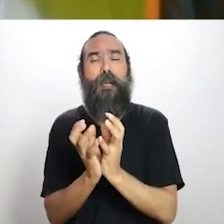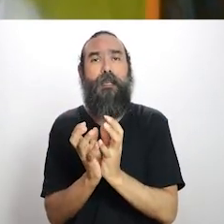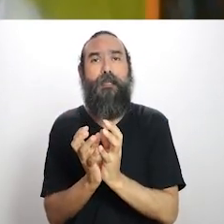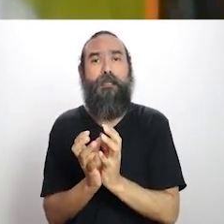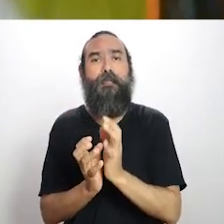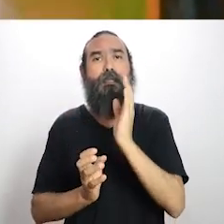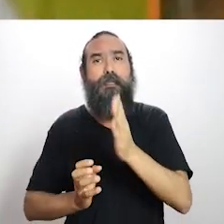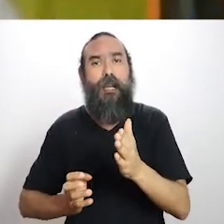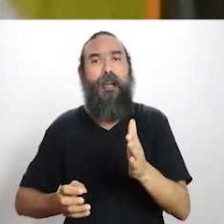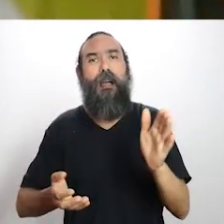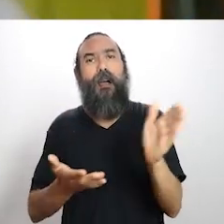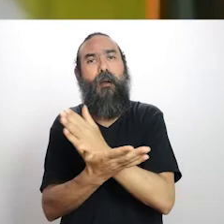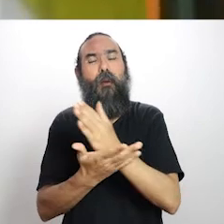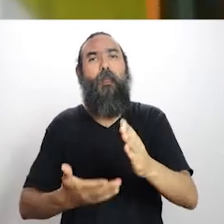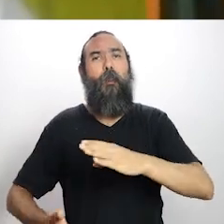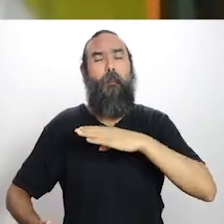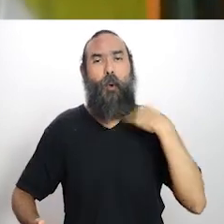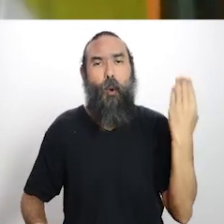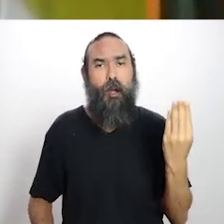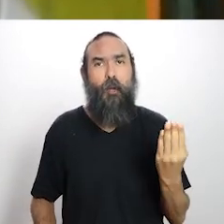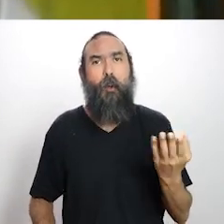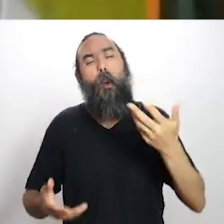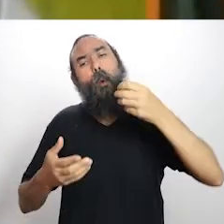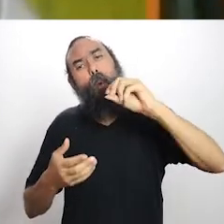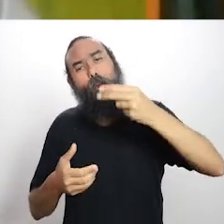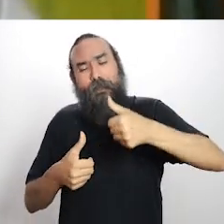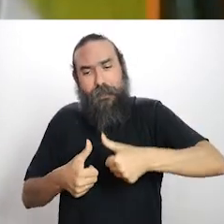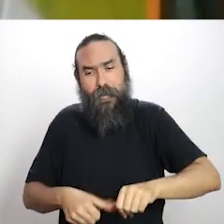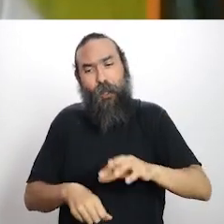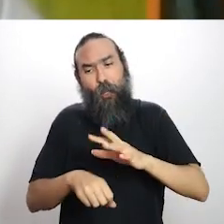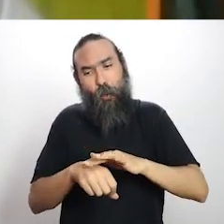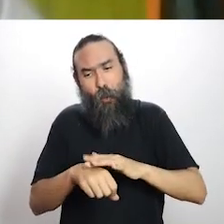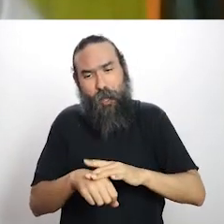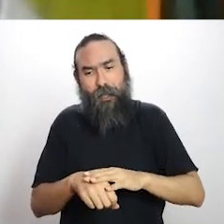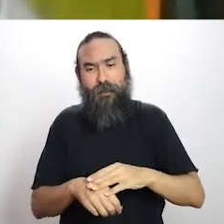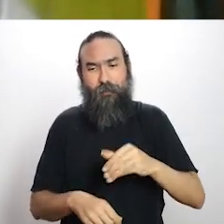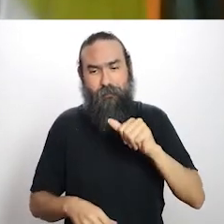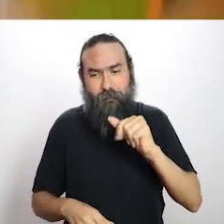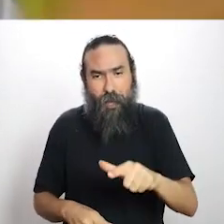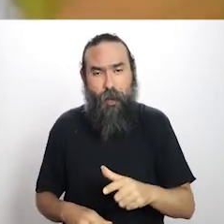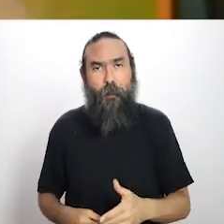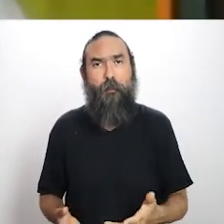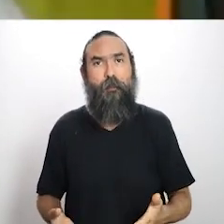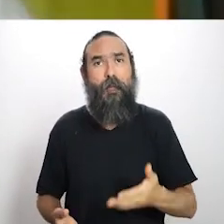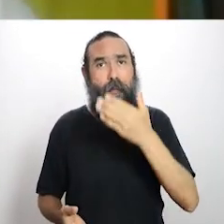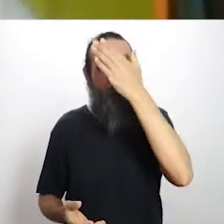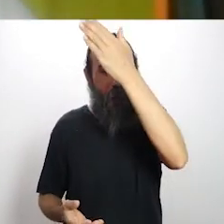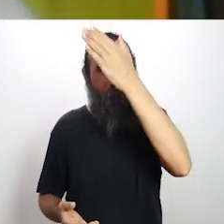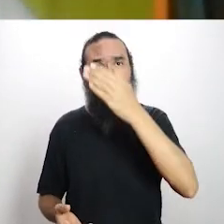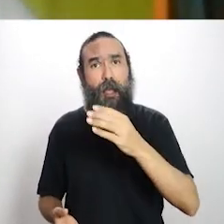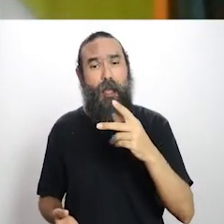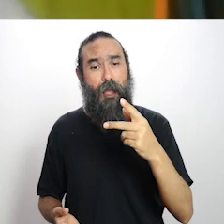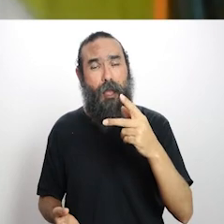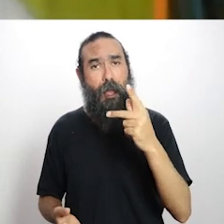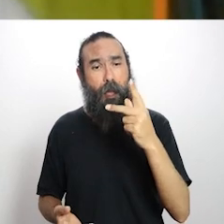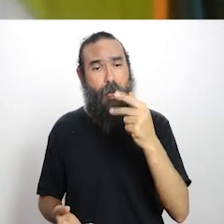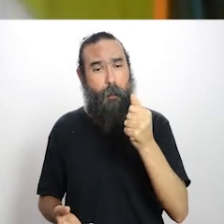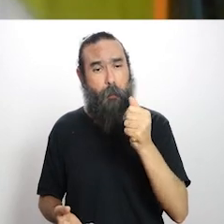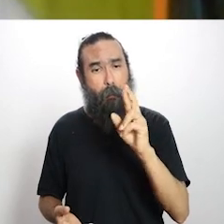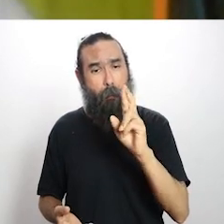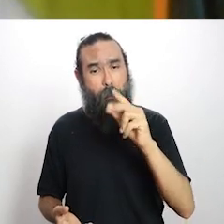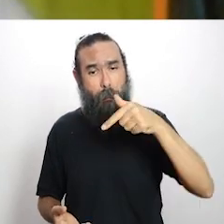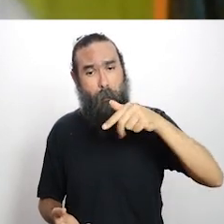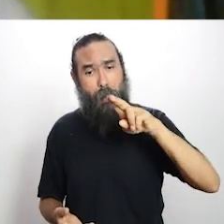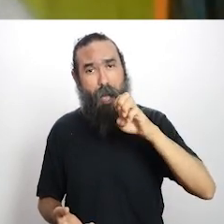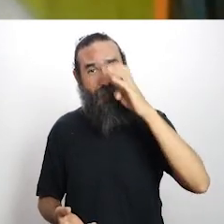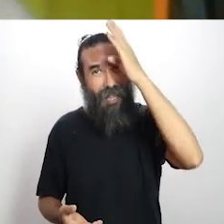faleceram ou que estão doentes, em situação bem ruim. Ultimamente, o parque indígena do Xingu está sendo atingido de uma